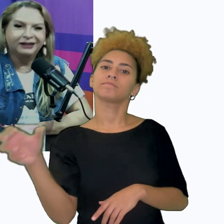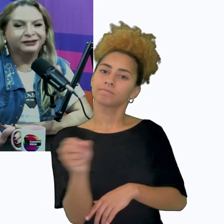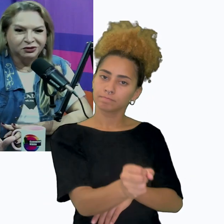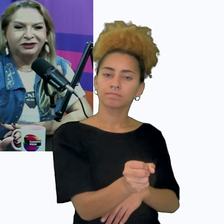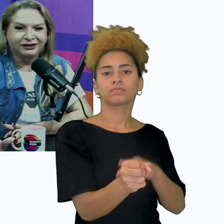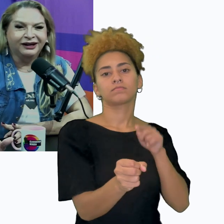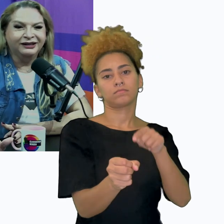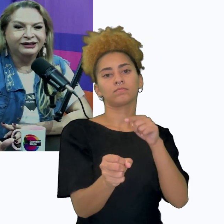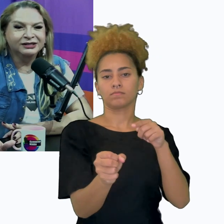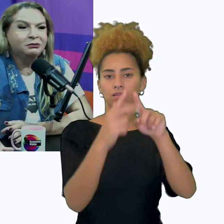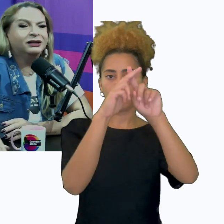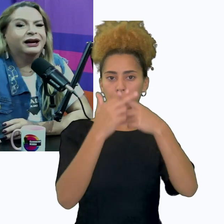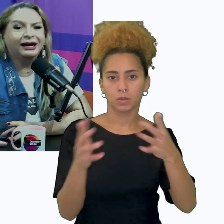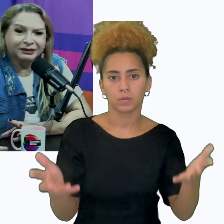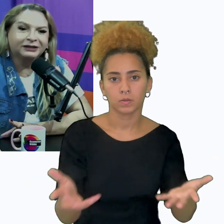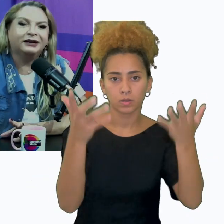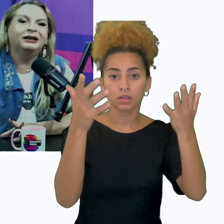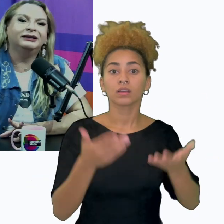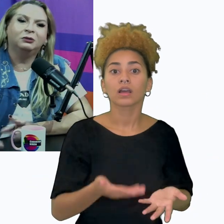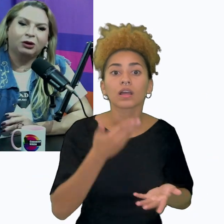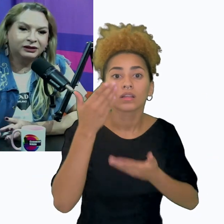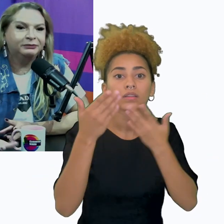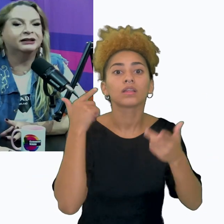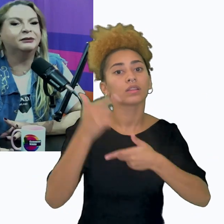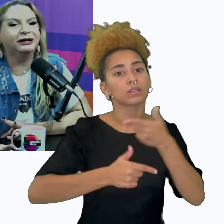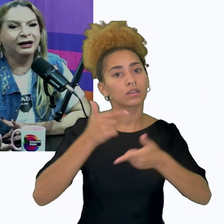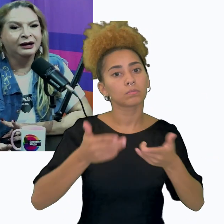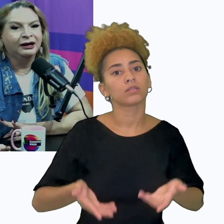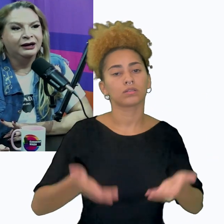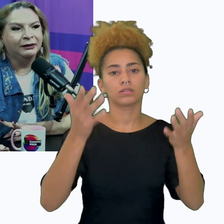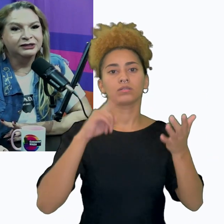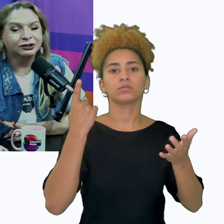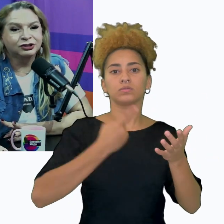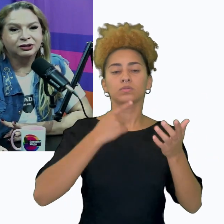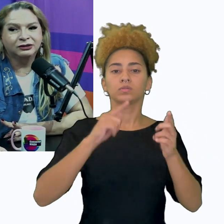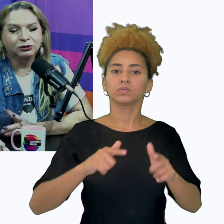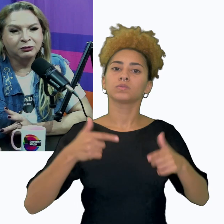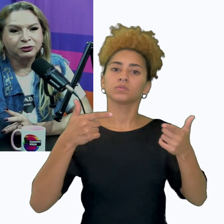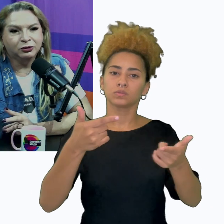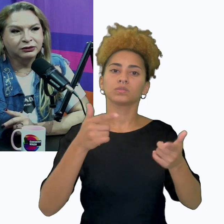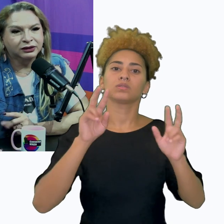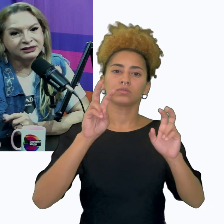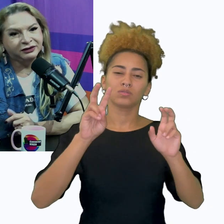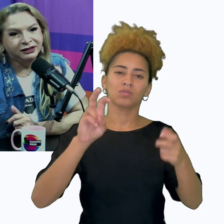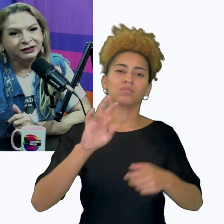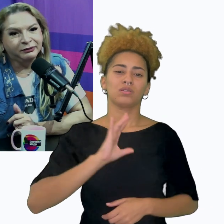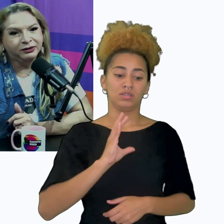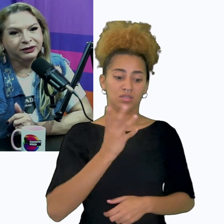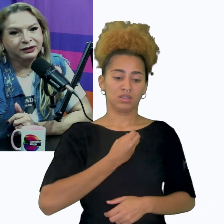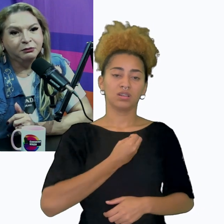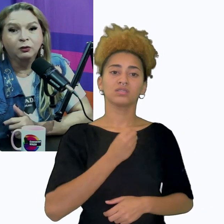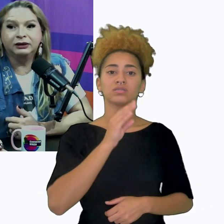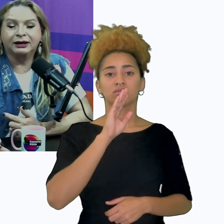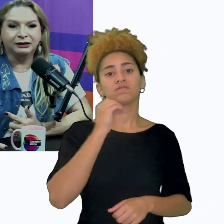nem tanto vai estar. Então, assim, tem muita gata pra trabalhar. Então, botem pra trabalhar. É por isso que a gente luta muito contra o transfake, né? Porque